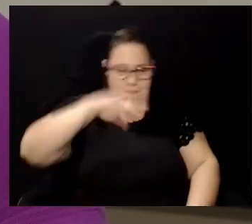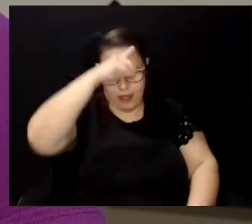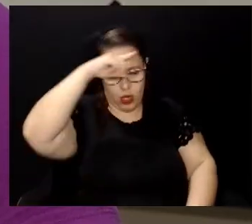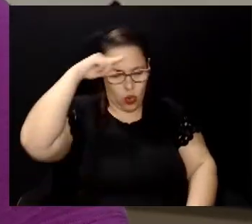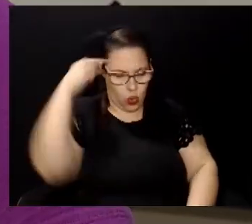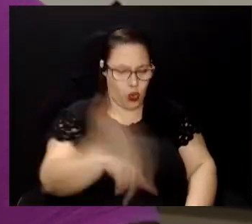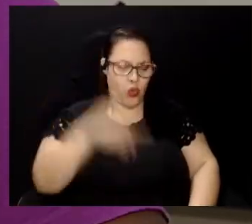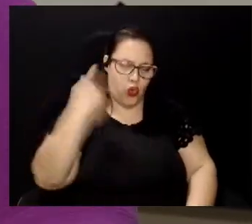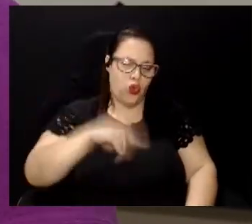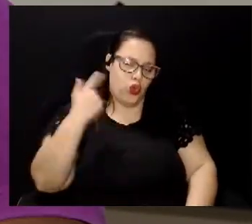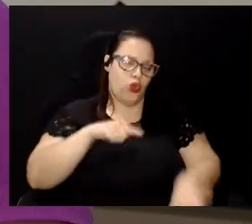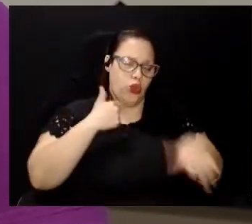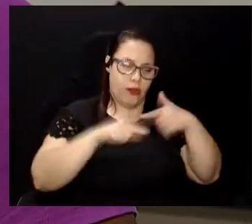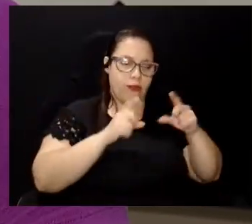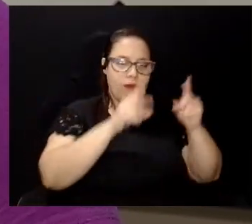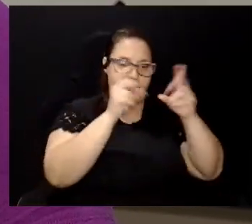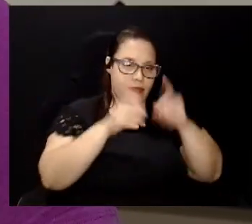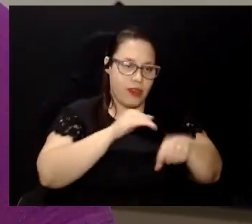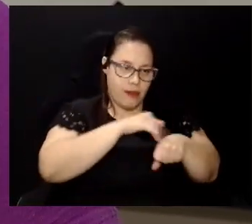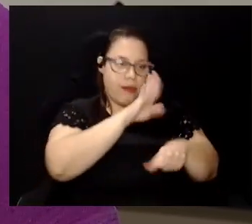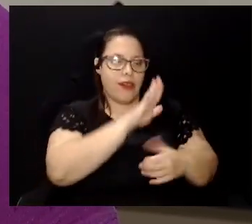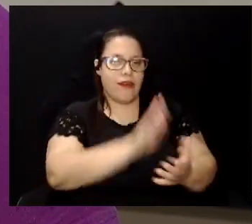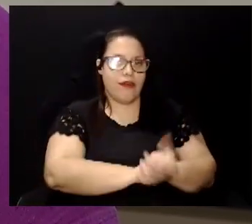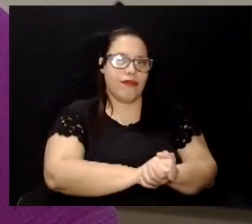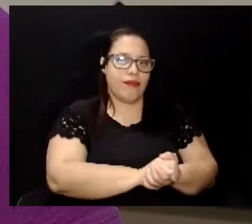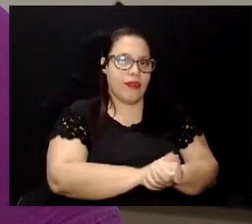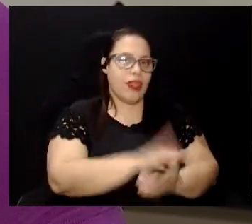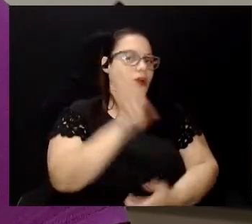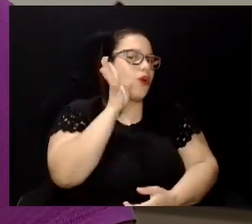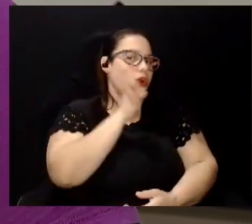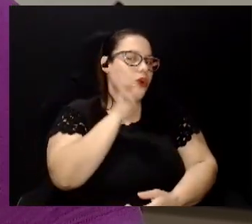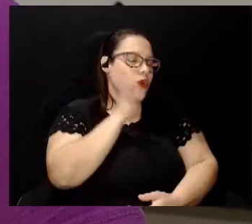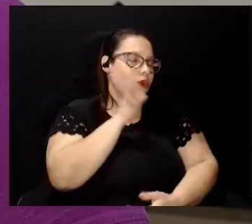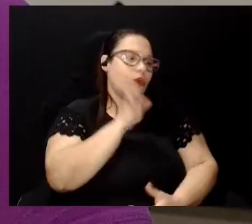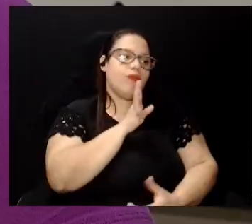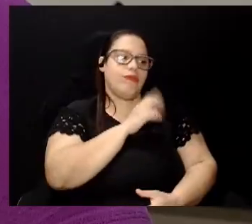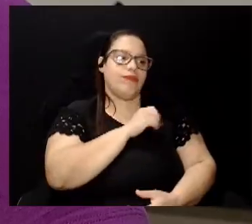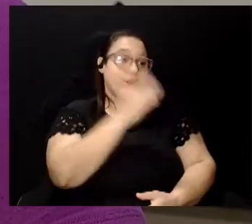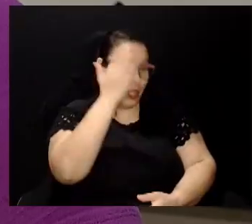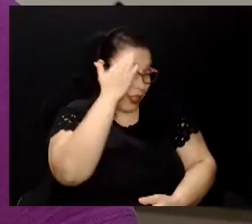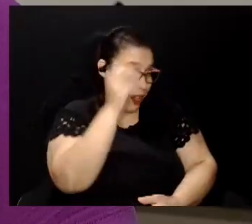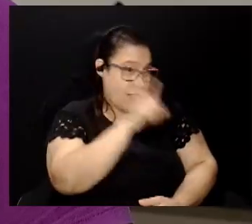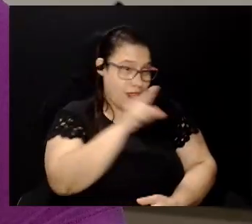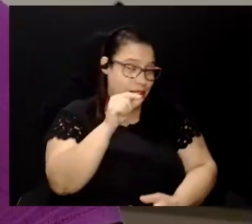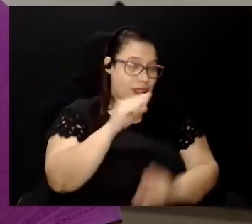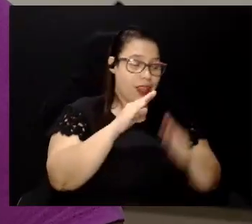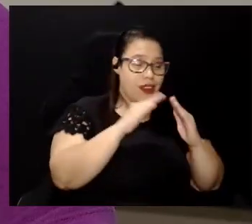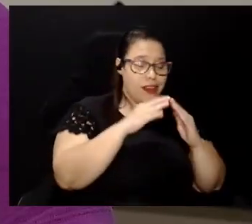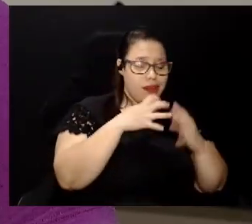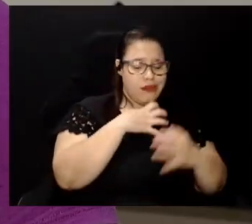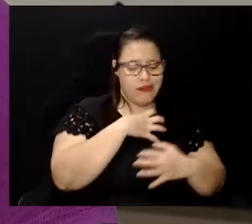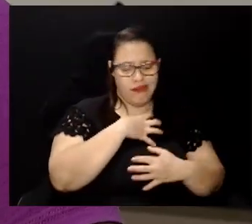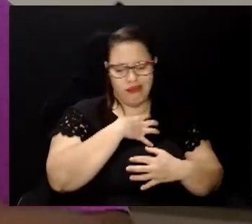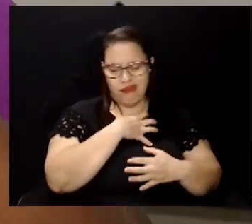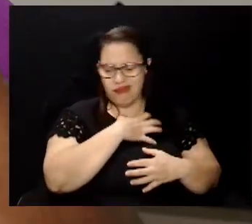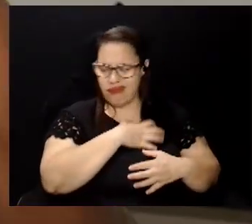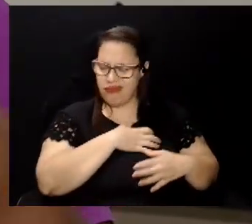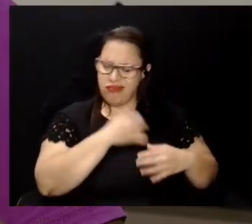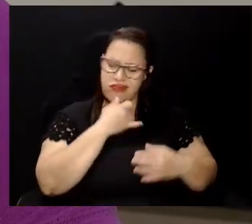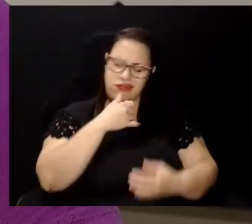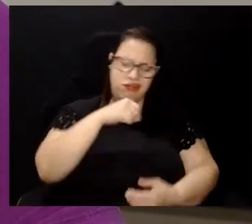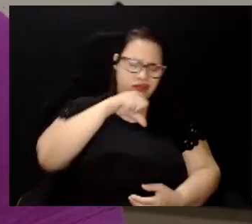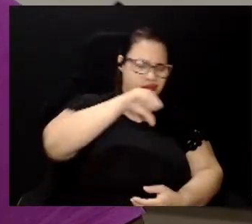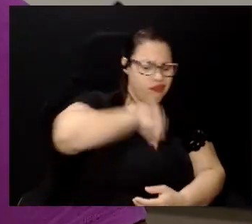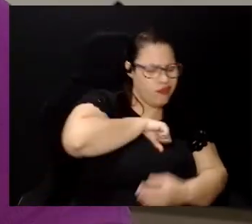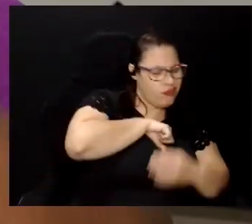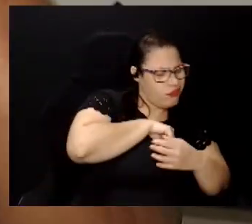fazendo meu trabalho para vender muito mais. É muito legal. A gente Sabe, às vezes sai de casa sem ânimo